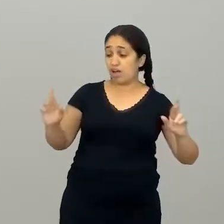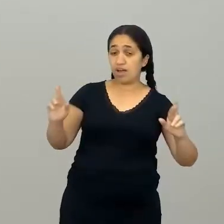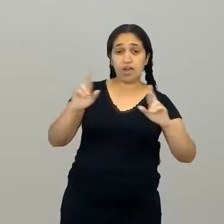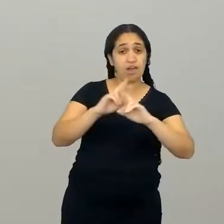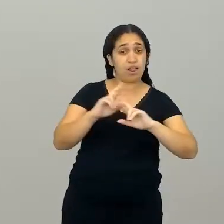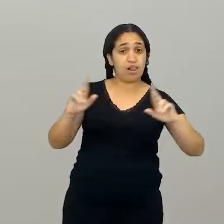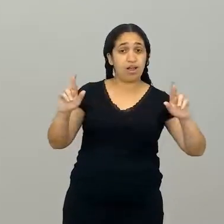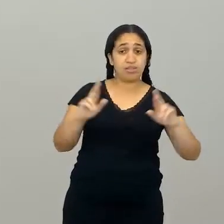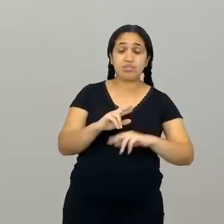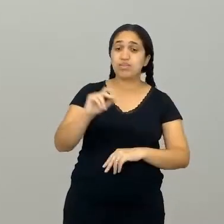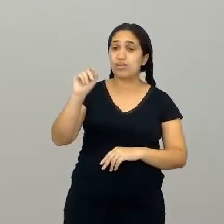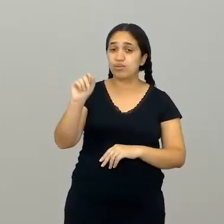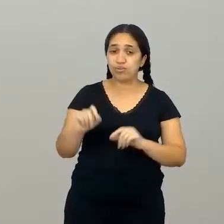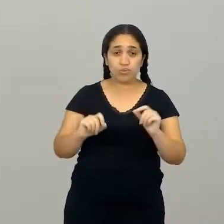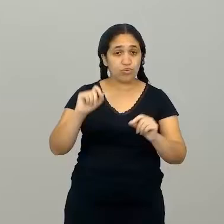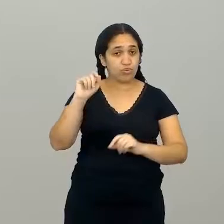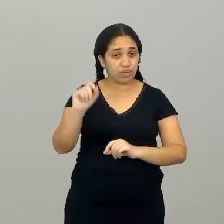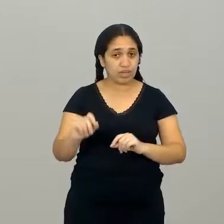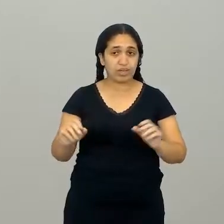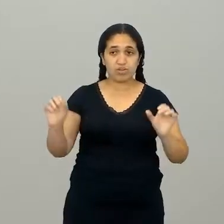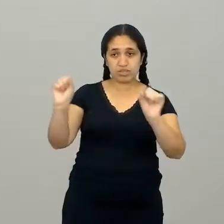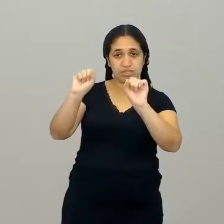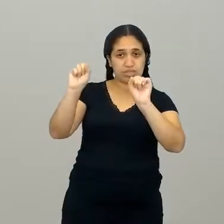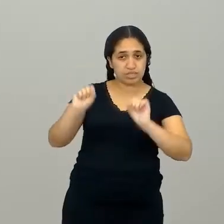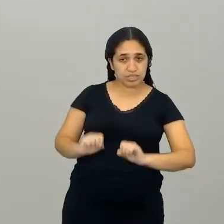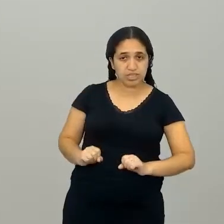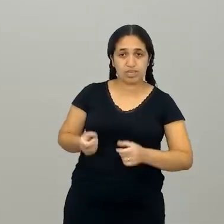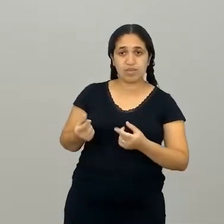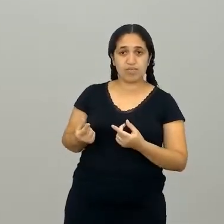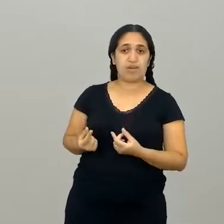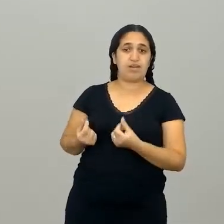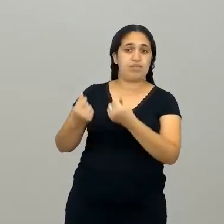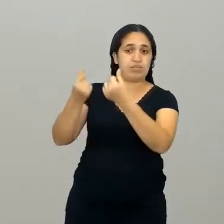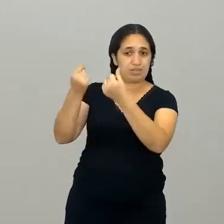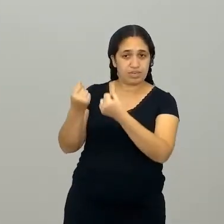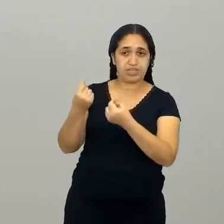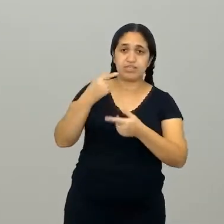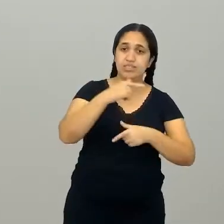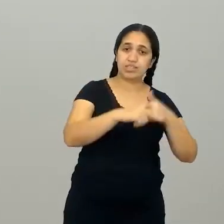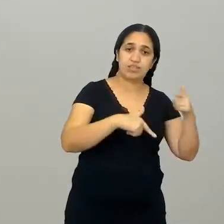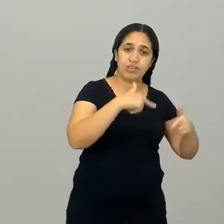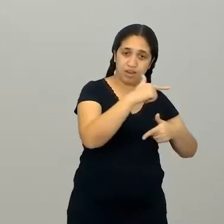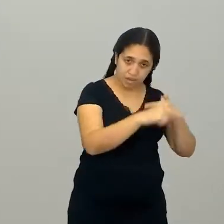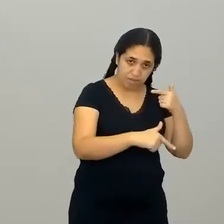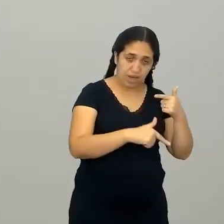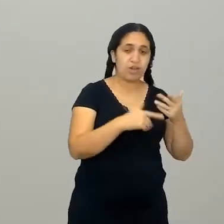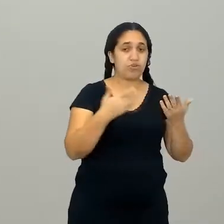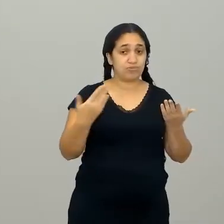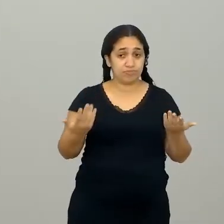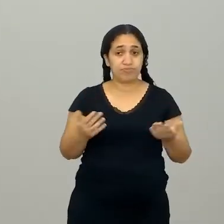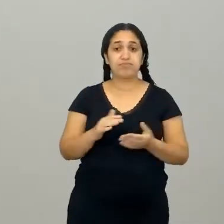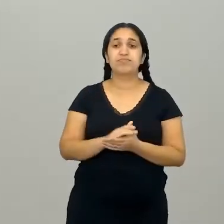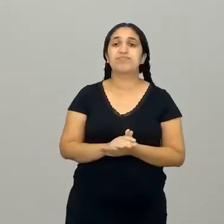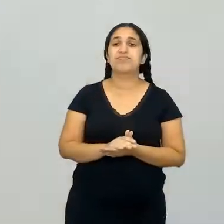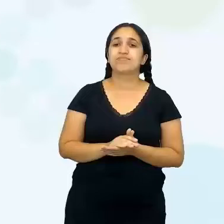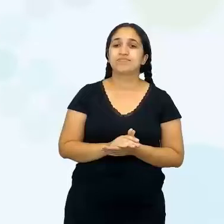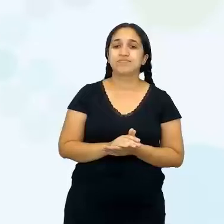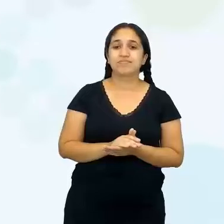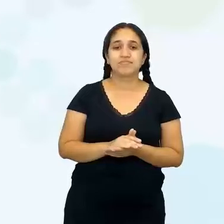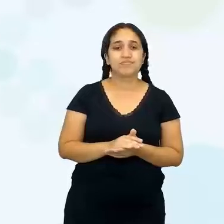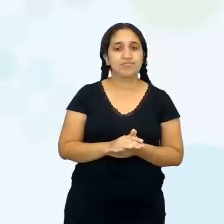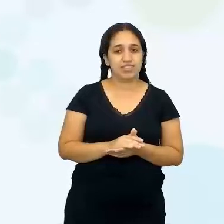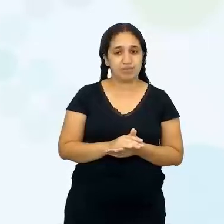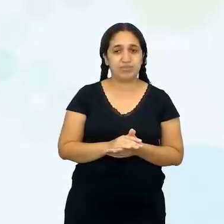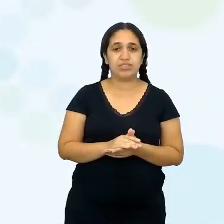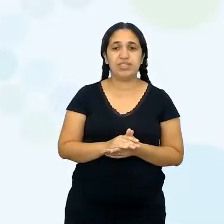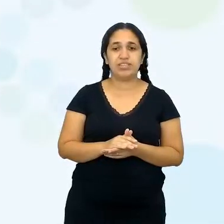as mudanças do sistema capitalista e o mundo do trabalho. Por isso que a aula se chama Capitalismo